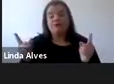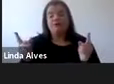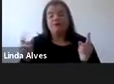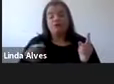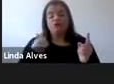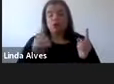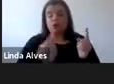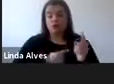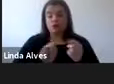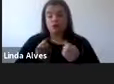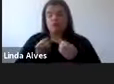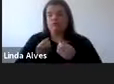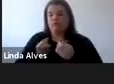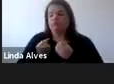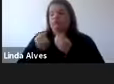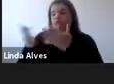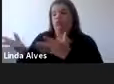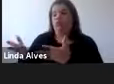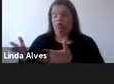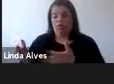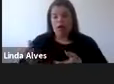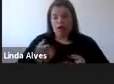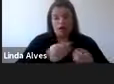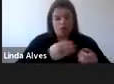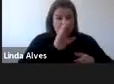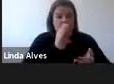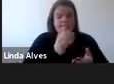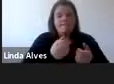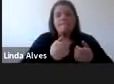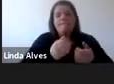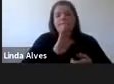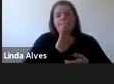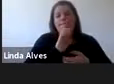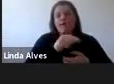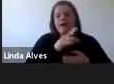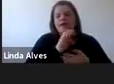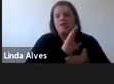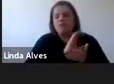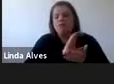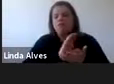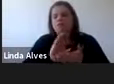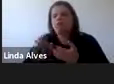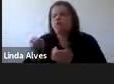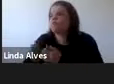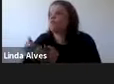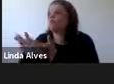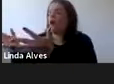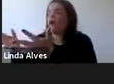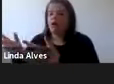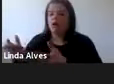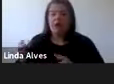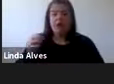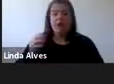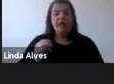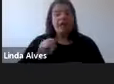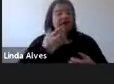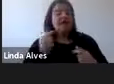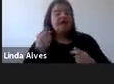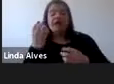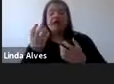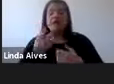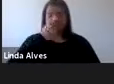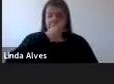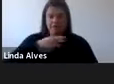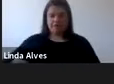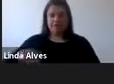a entregar tudo em troca dos empregos, como o presidente da República disse, o trabalhador vai ter que decidir se ele quer emprego ou direito. Quer dizer, isso não nos